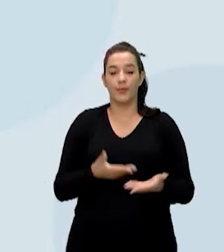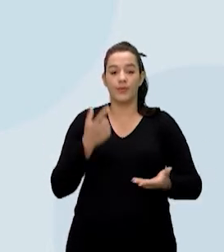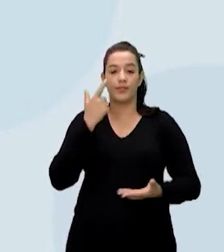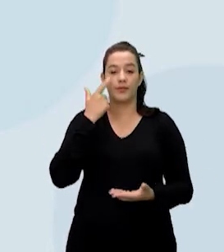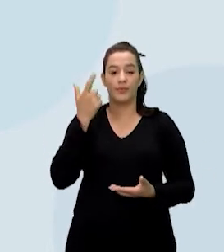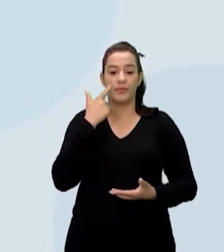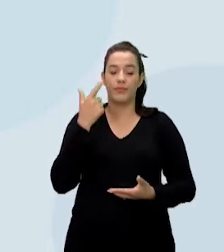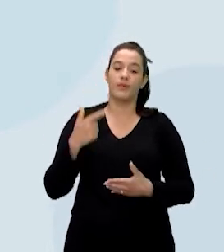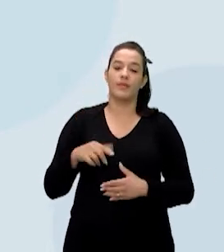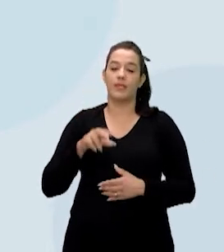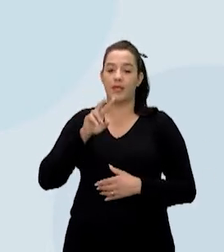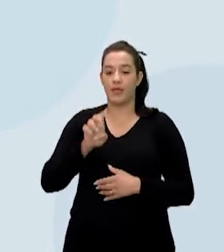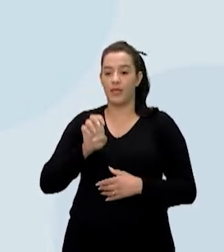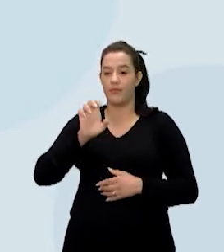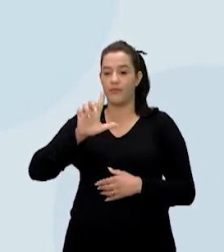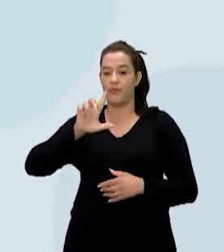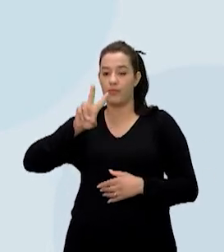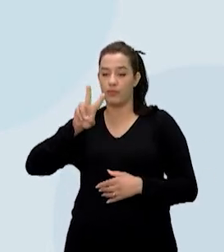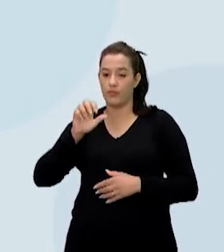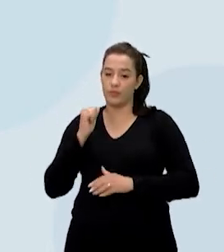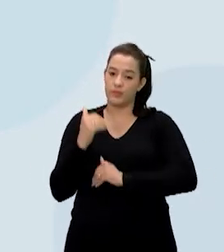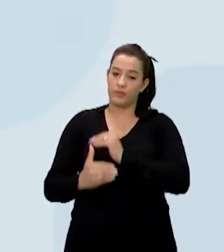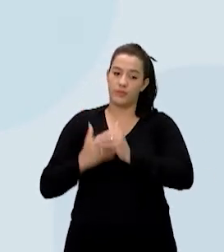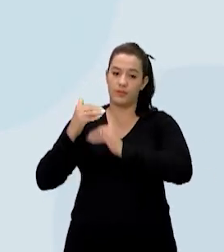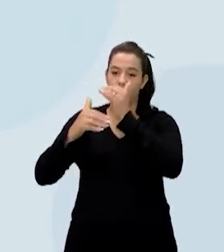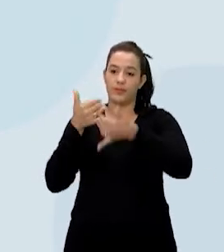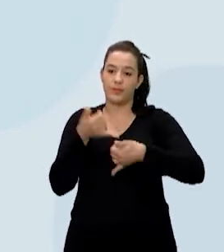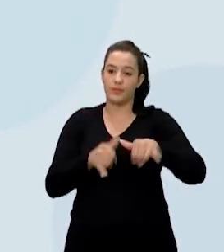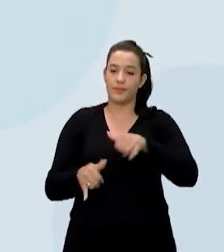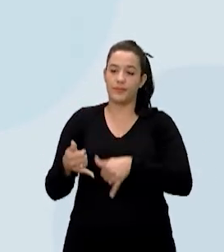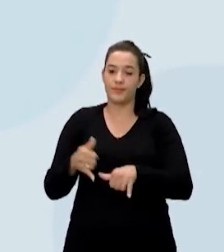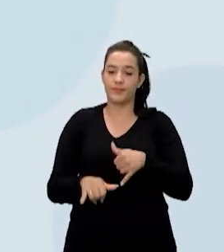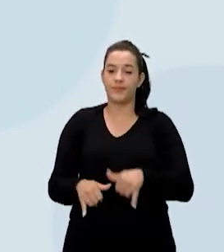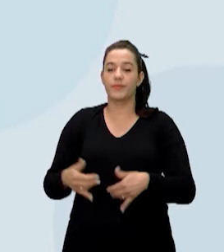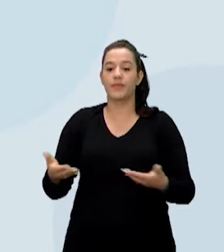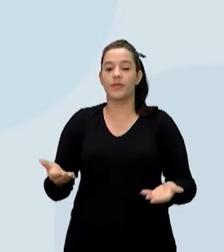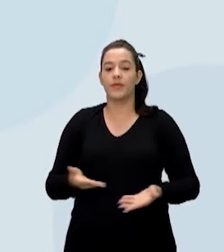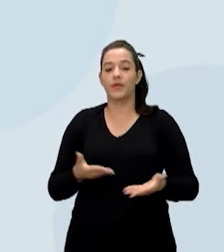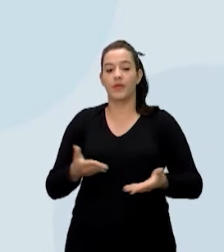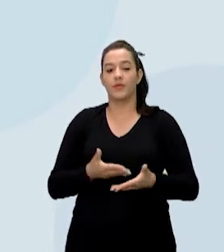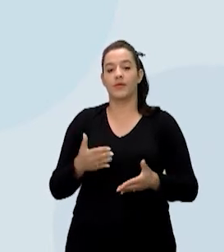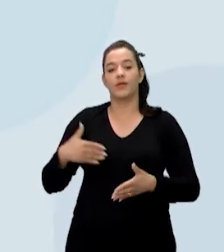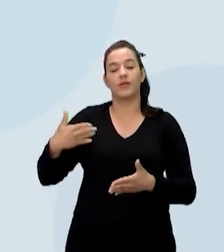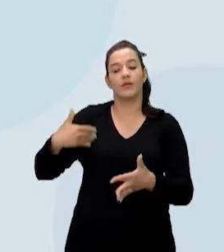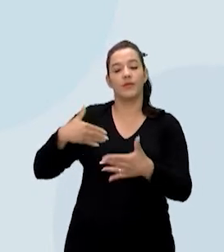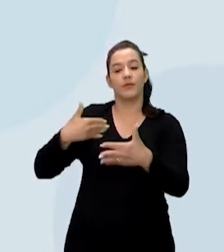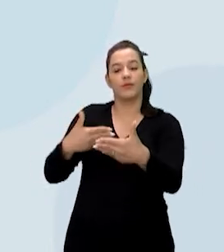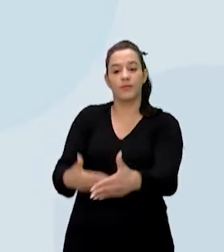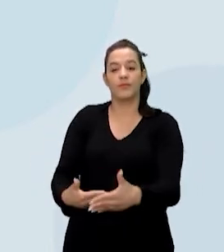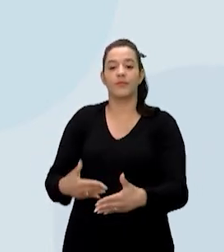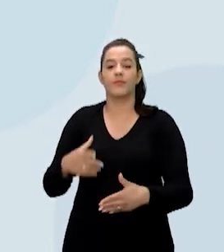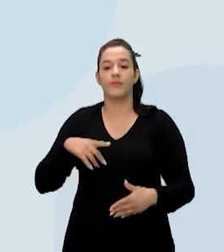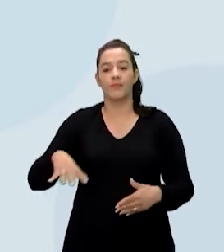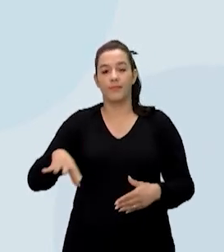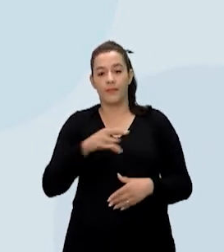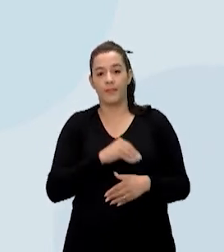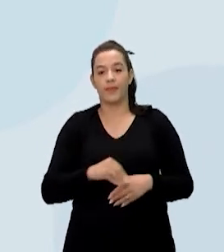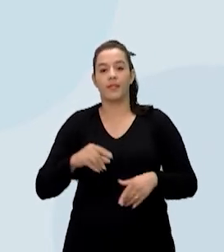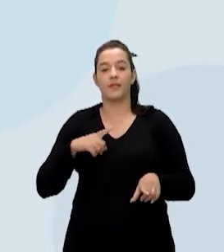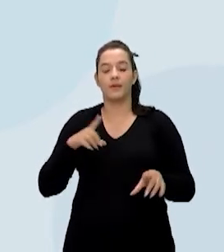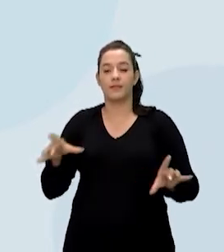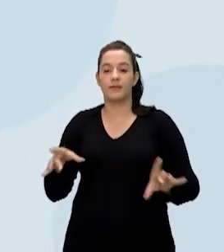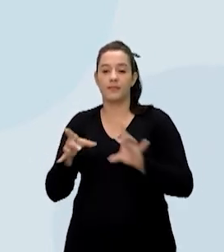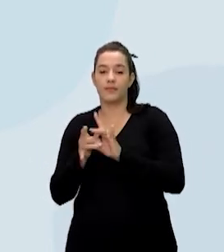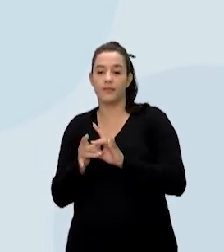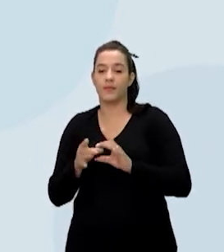evolução química. Essa teoria atualmente, ela é uma aí que está permeando junto com a panspermia cósmica,